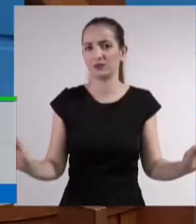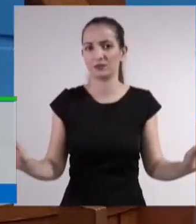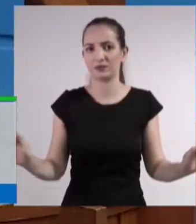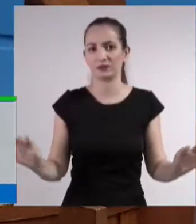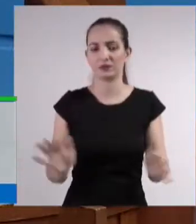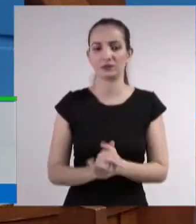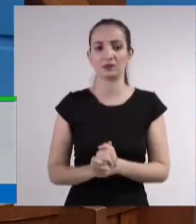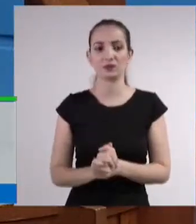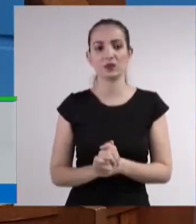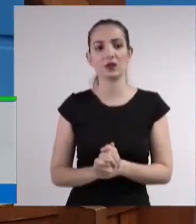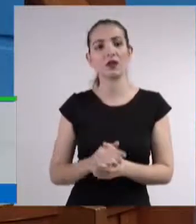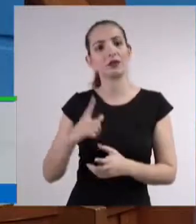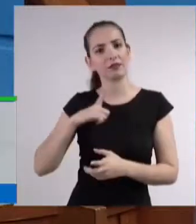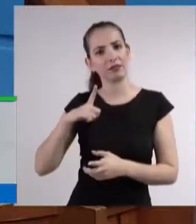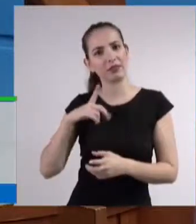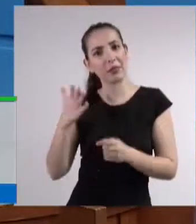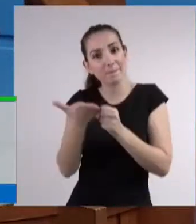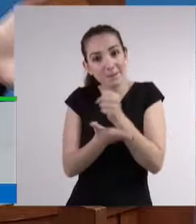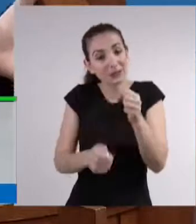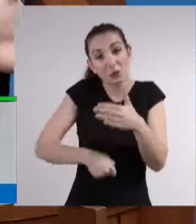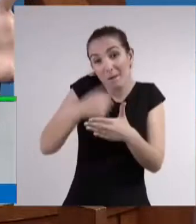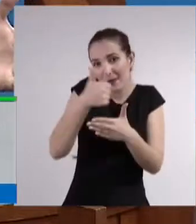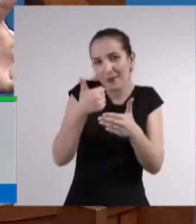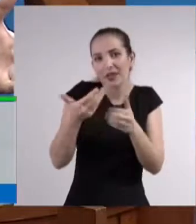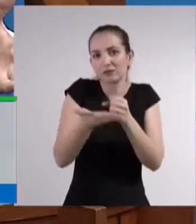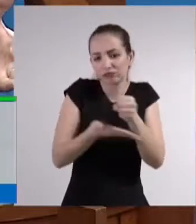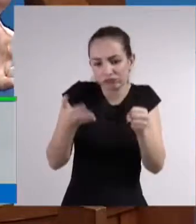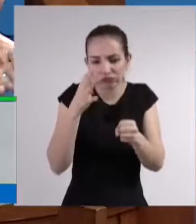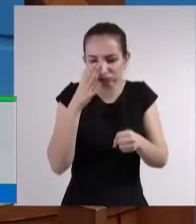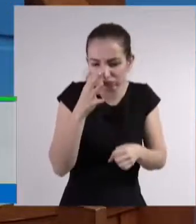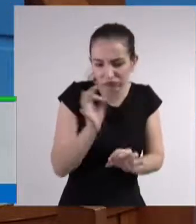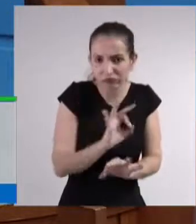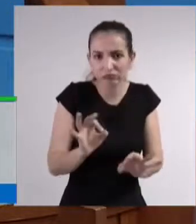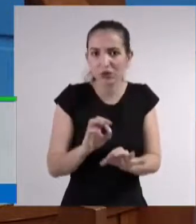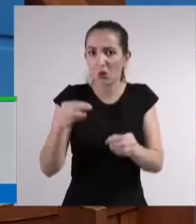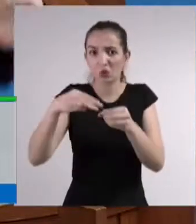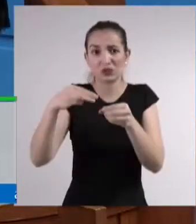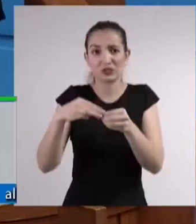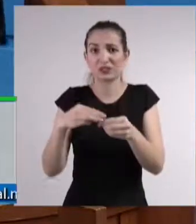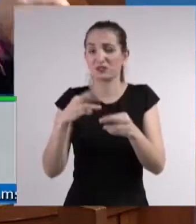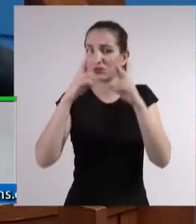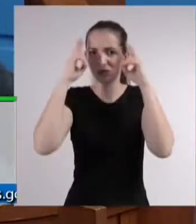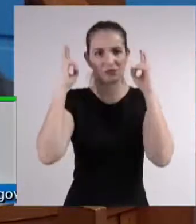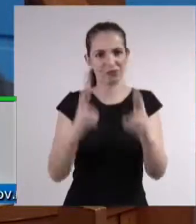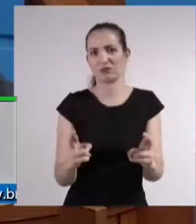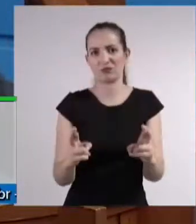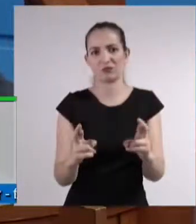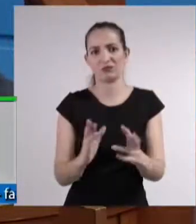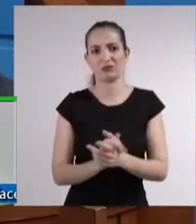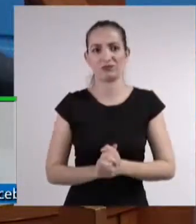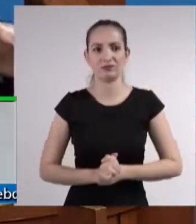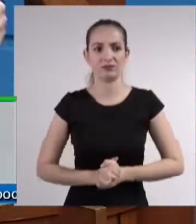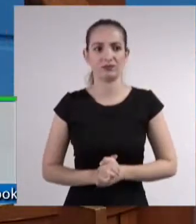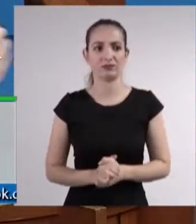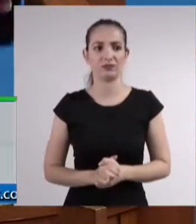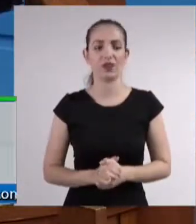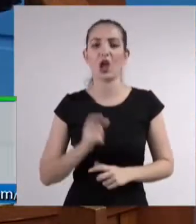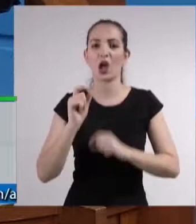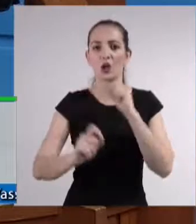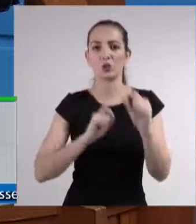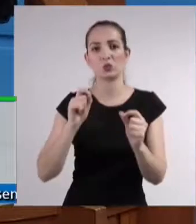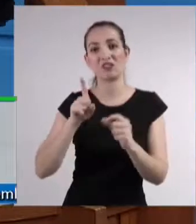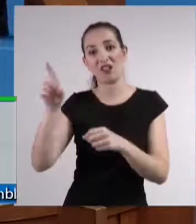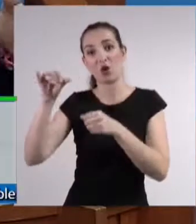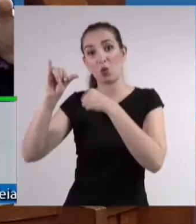simples, na atenção primária, não resolvem e fazem a empurroterapia, que é